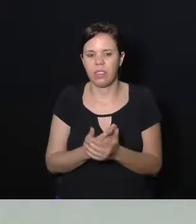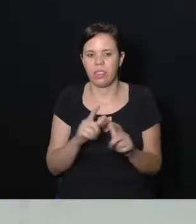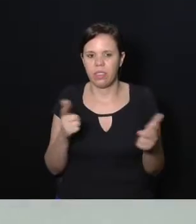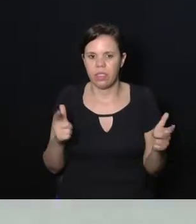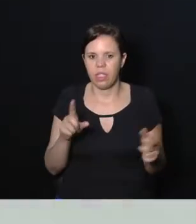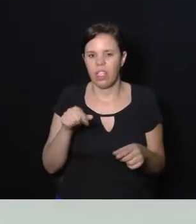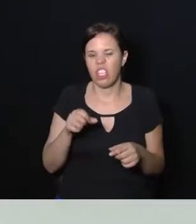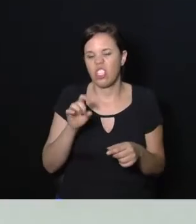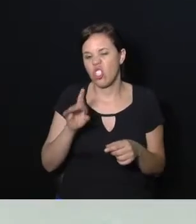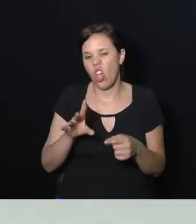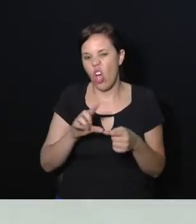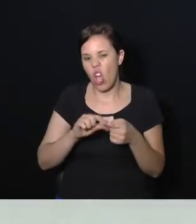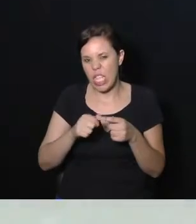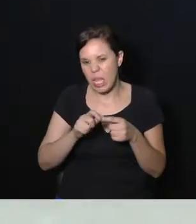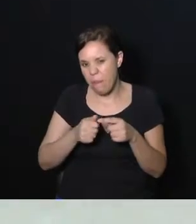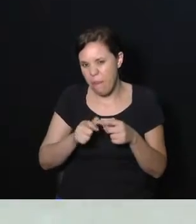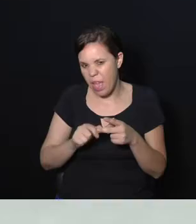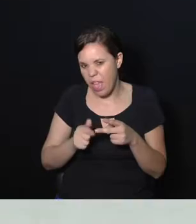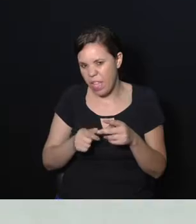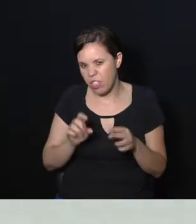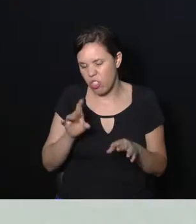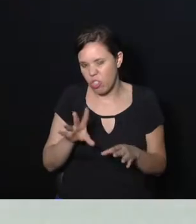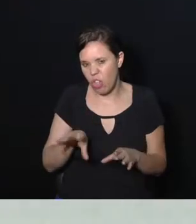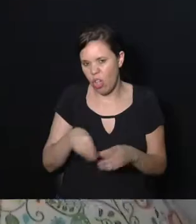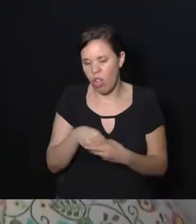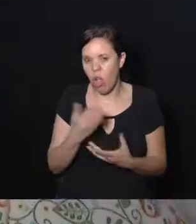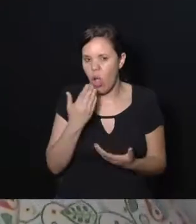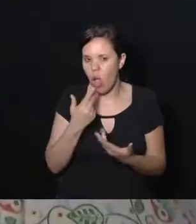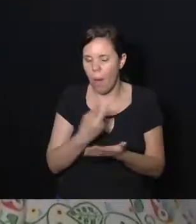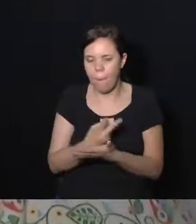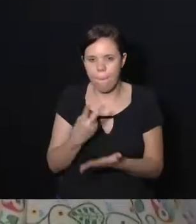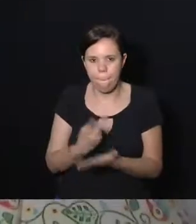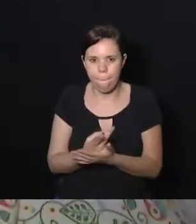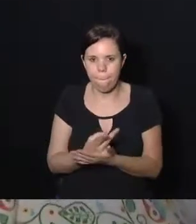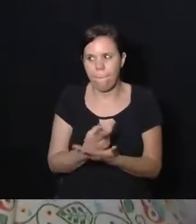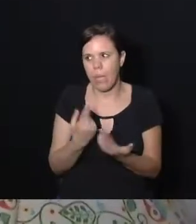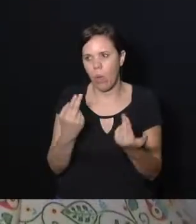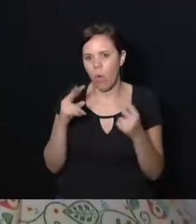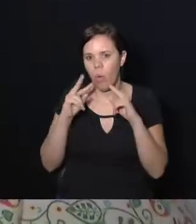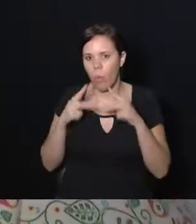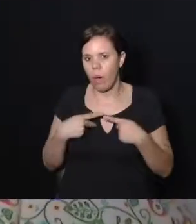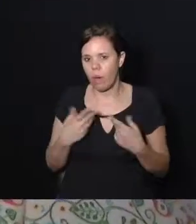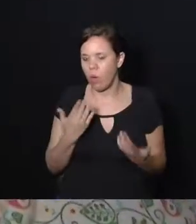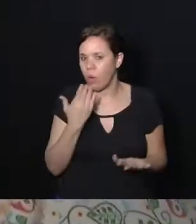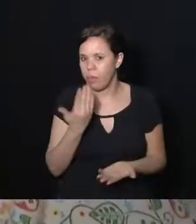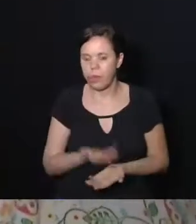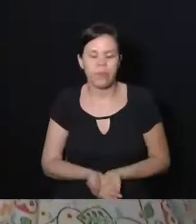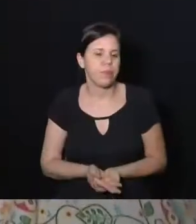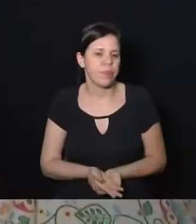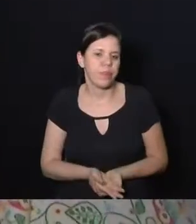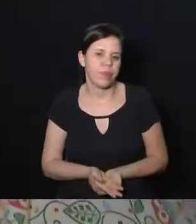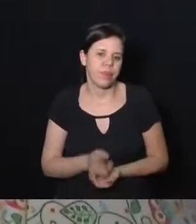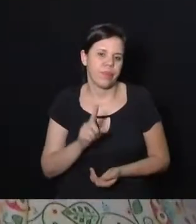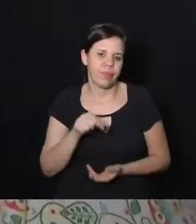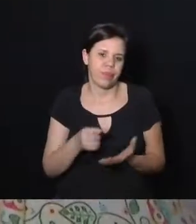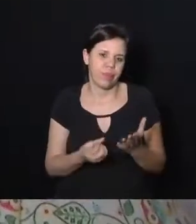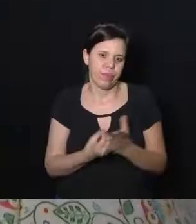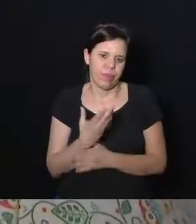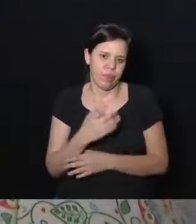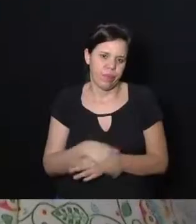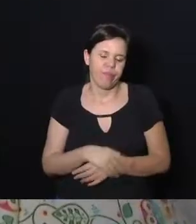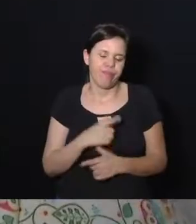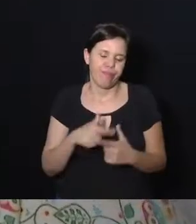em sementes. Eles acabam comendo o mesmo alimento que os seres humanos comem. Então, realmente, isso acaba tendo